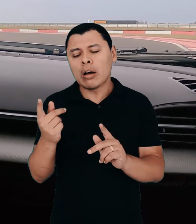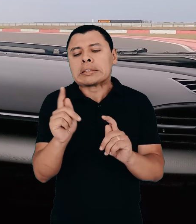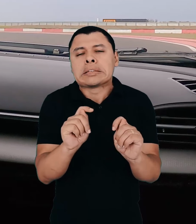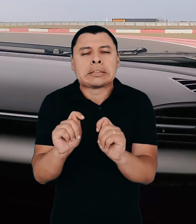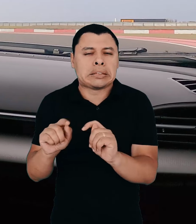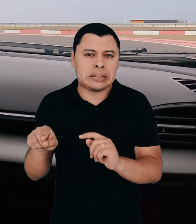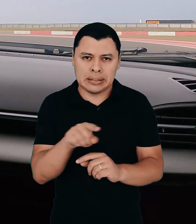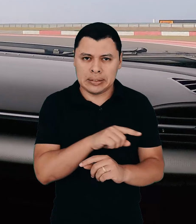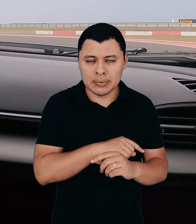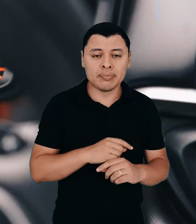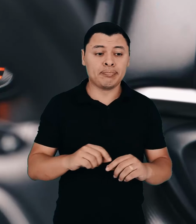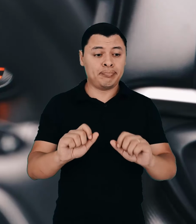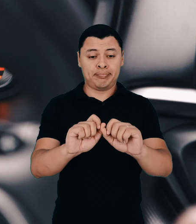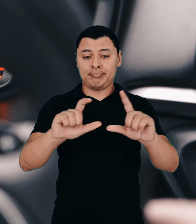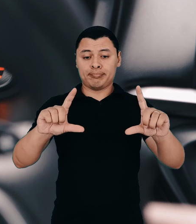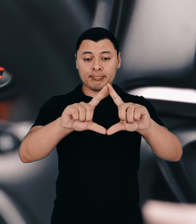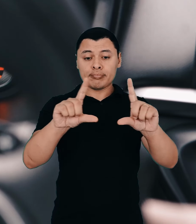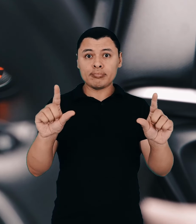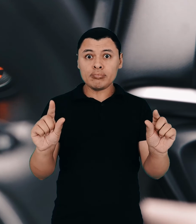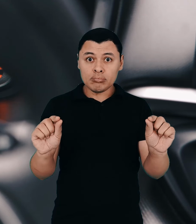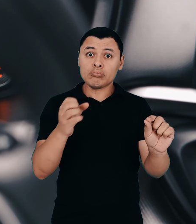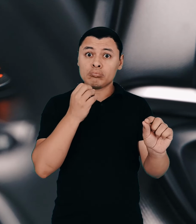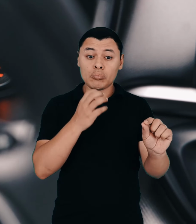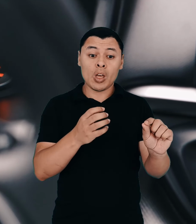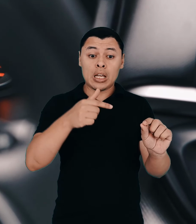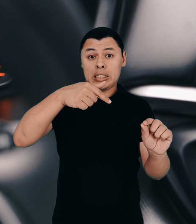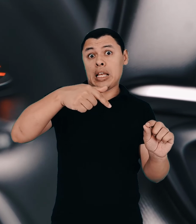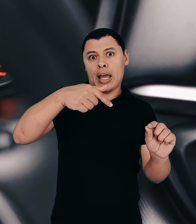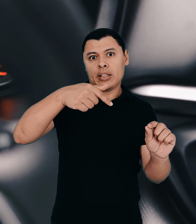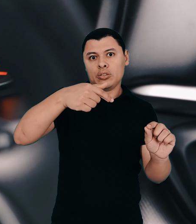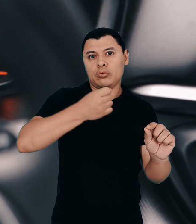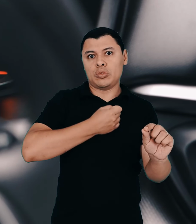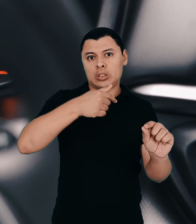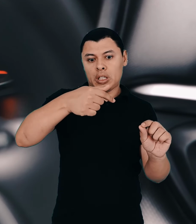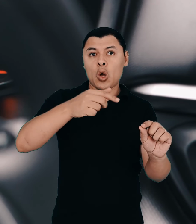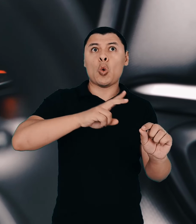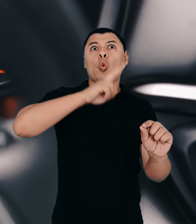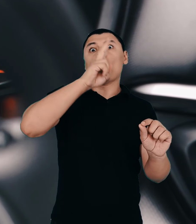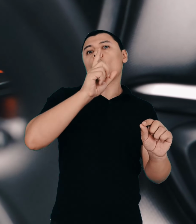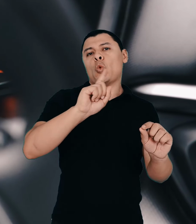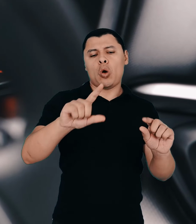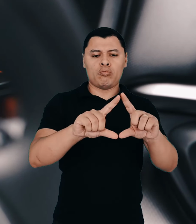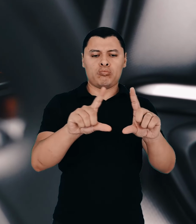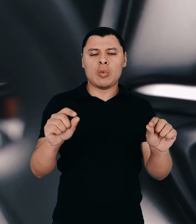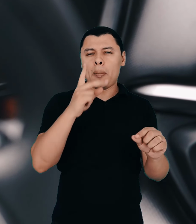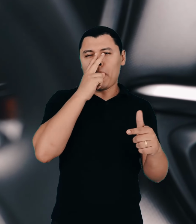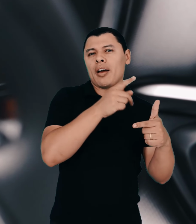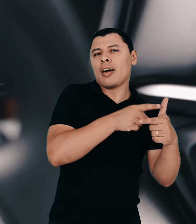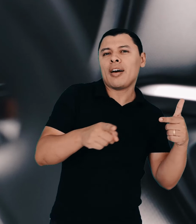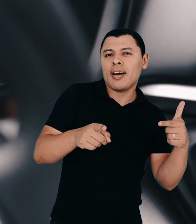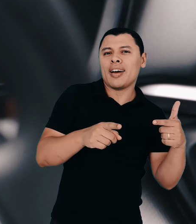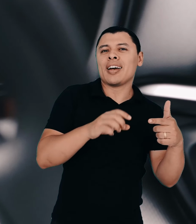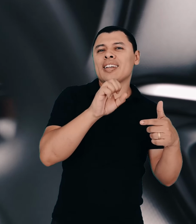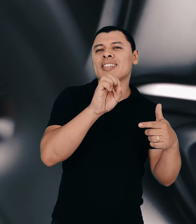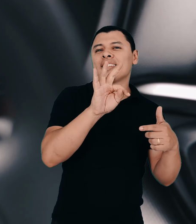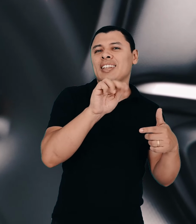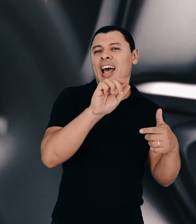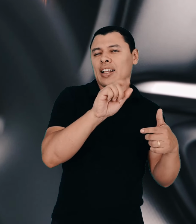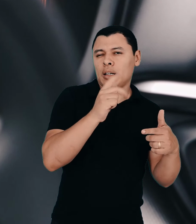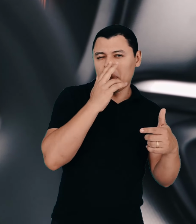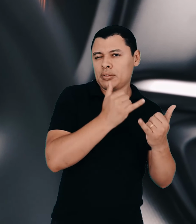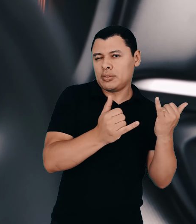digital dá um toque interessante, não é uma tela grande, 7 polegadas, um conceito bastante parecido com o que a gente viu na estrada, né? Mas de forma geral